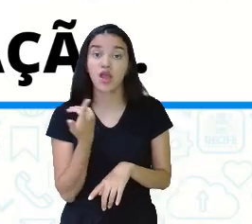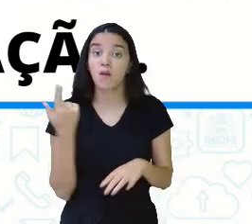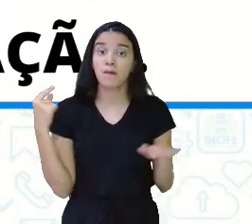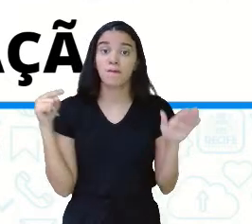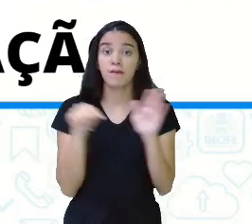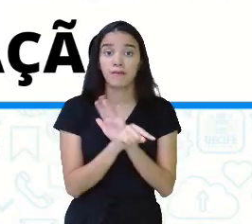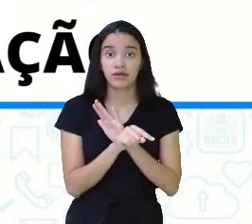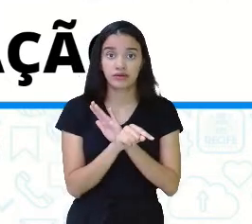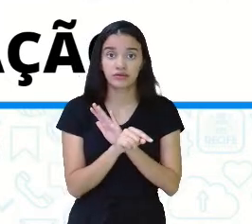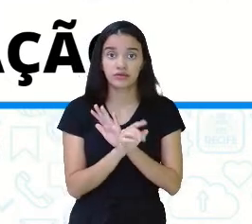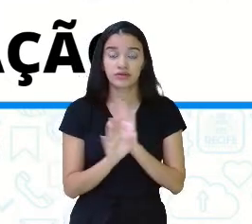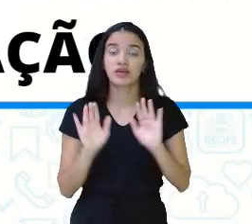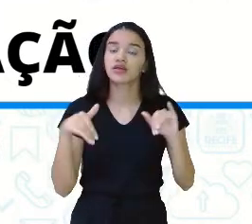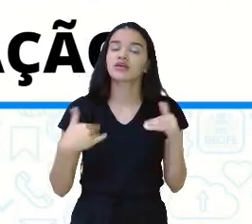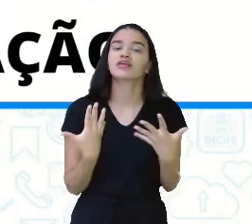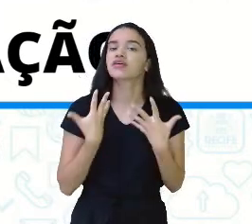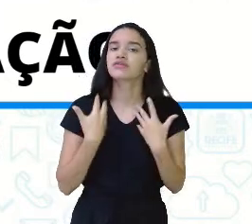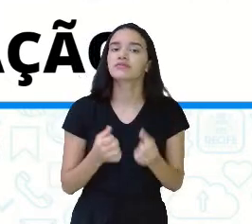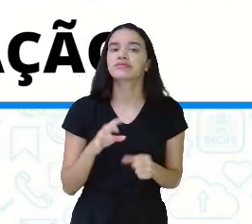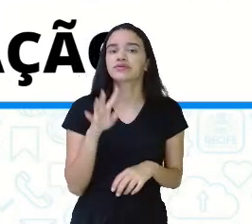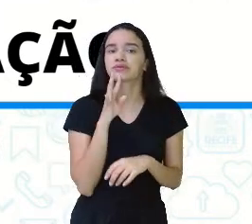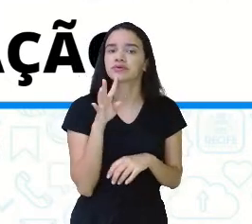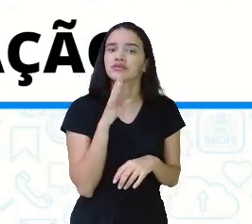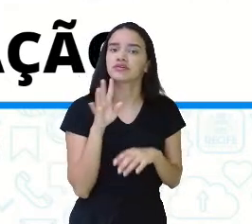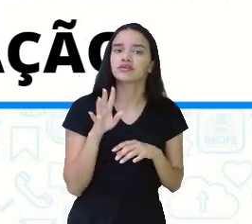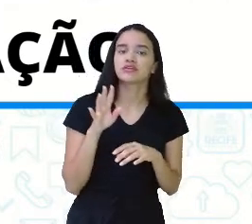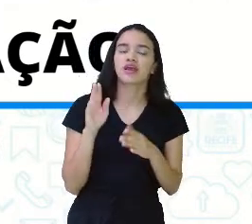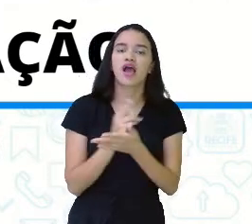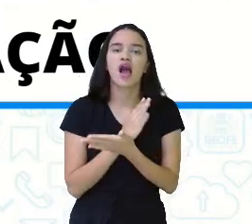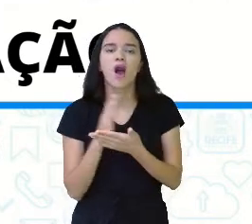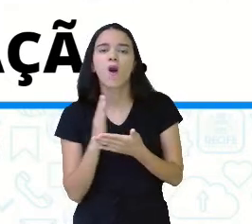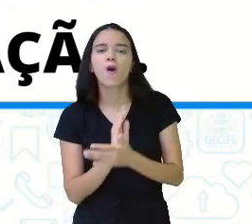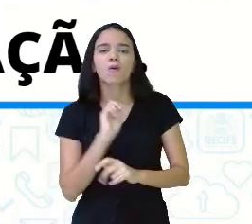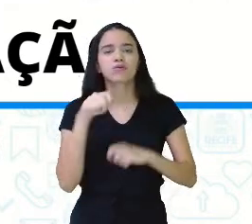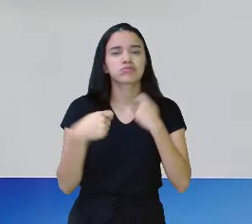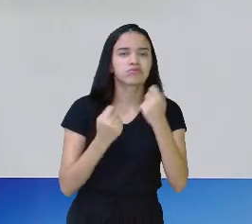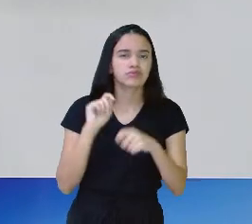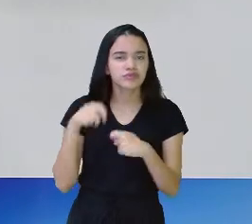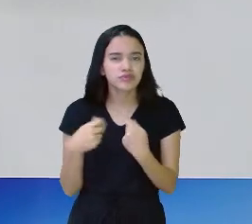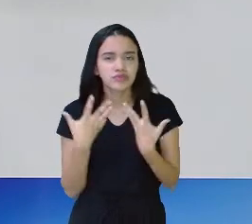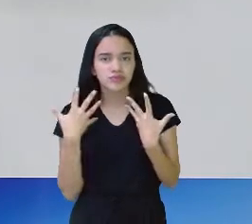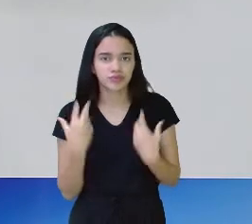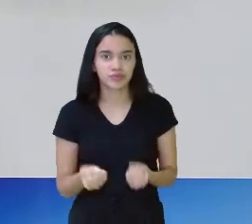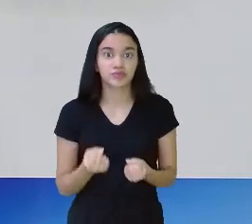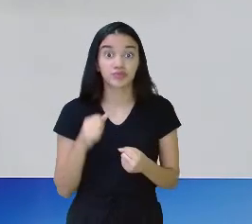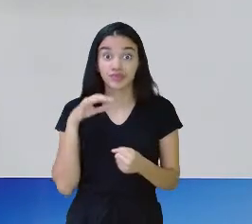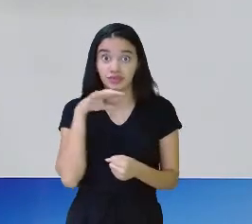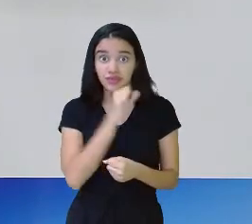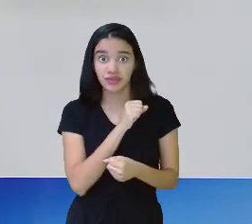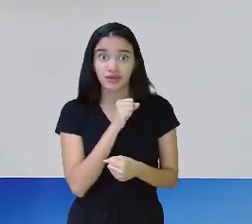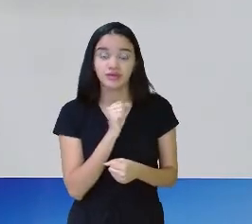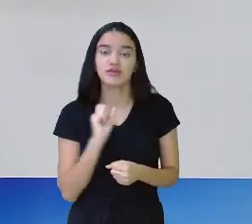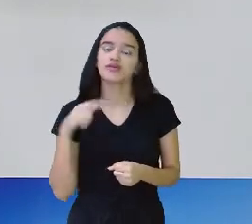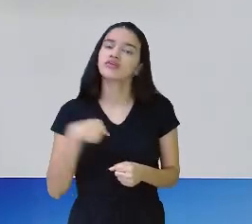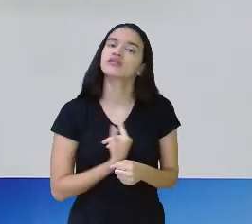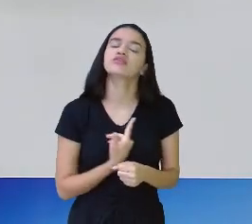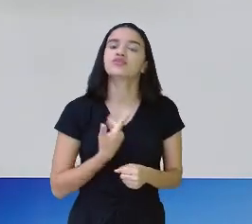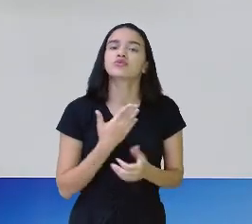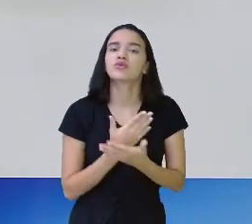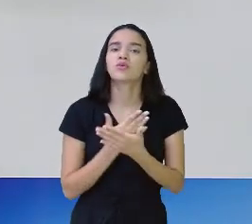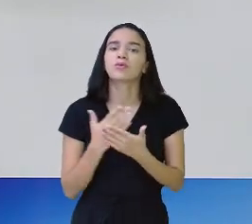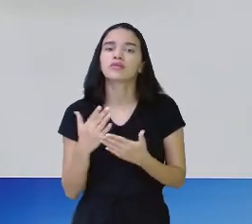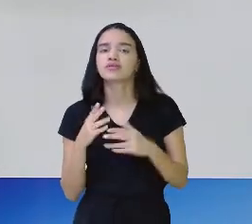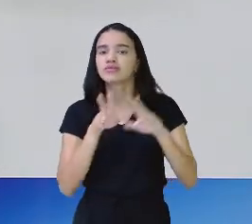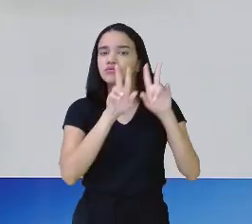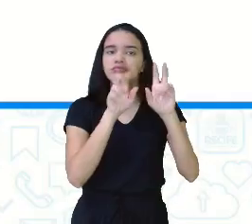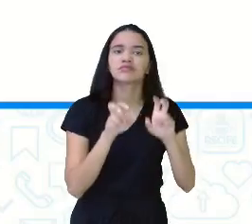pergunta lá. Então, vamos conhecer aí alguns sinais de pontuação? Vamos lá, bem rapidinho. A gente começa pelo sinal do